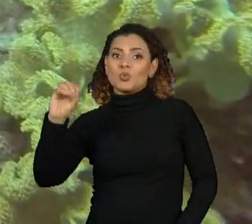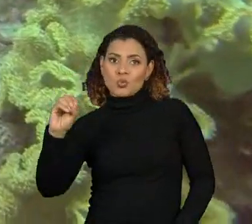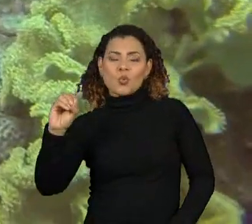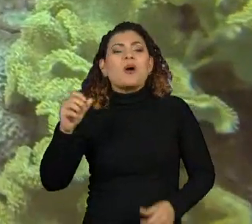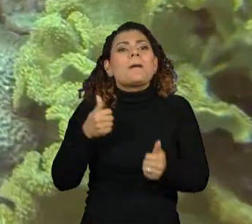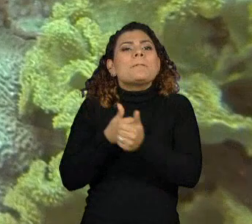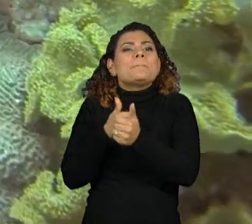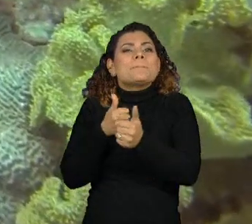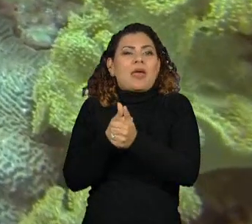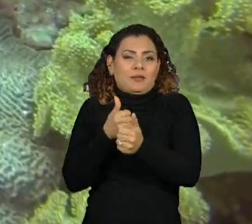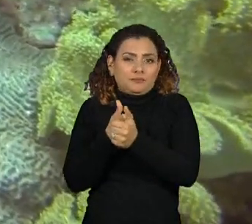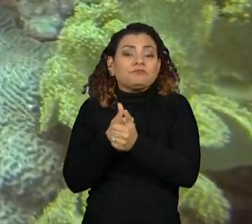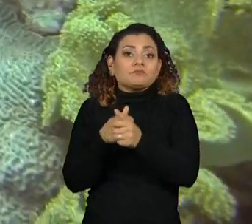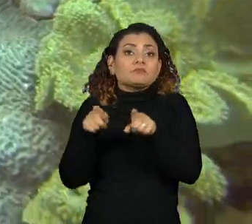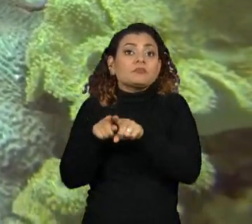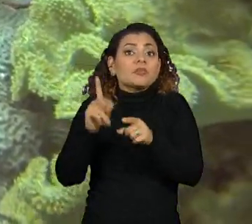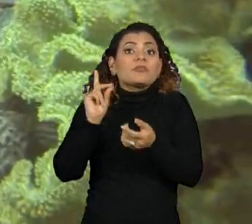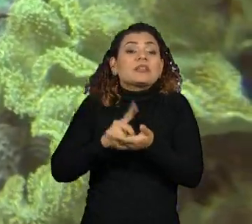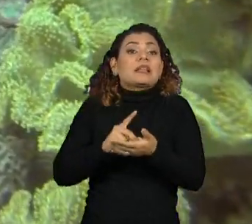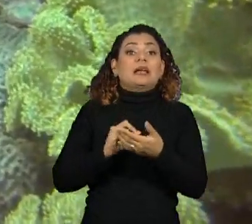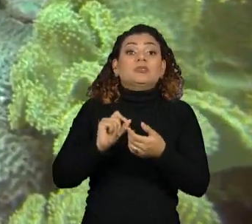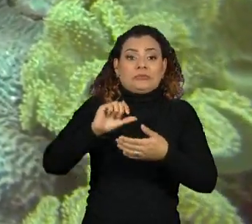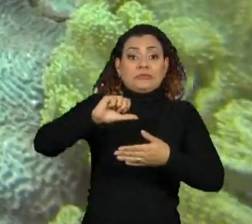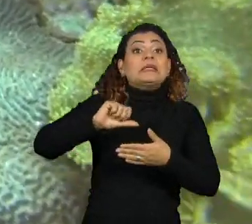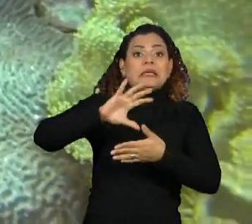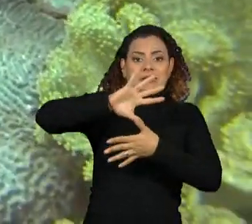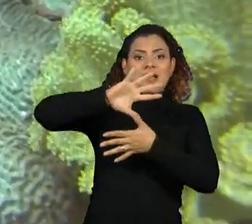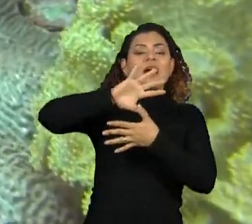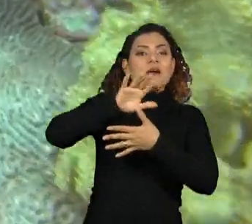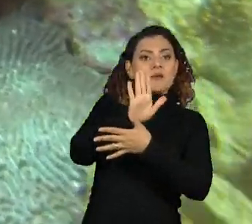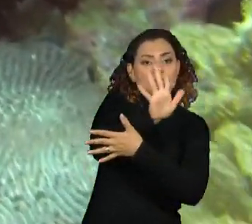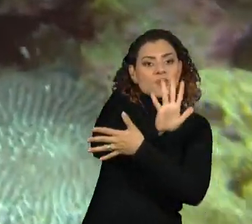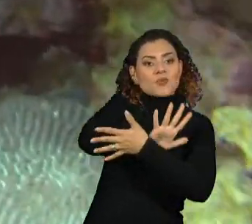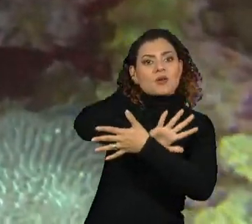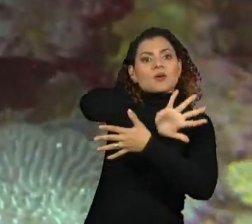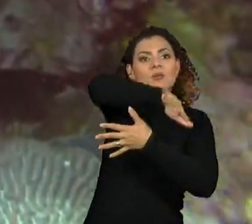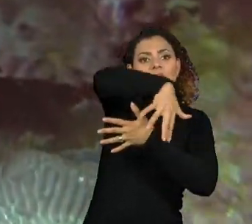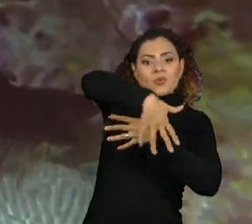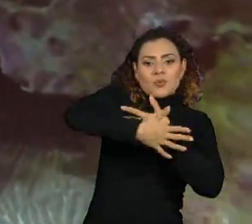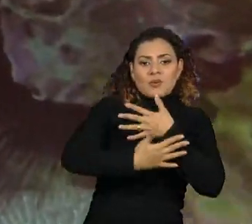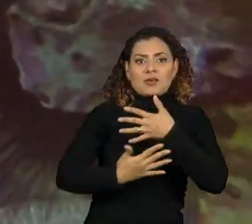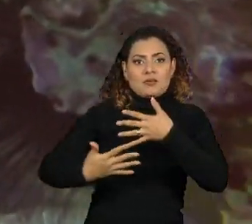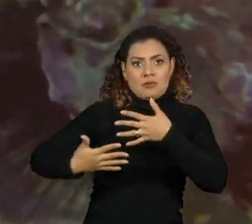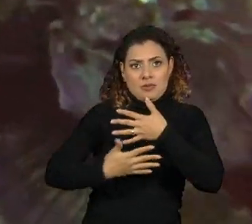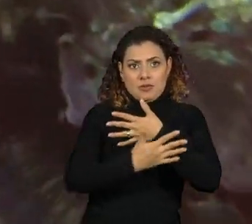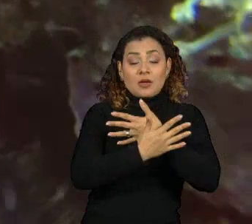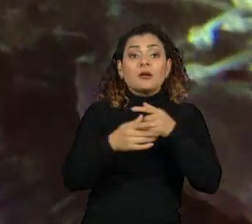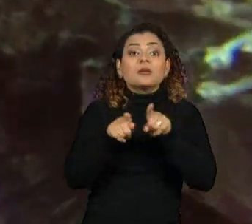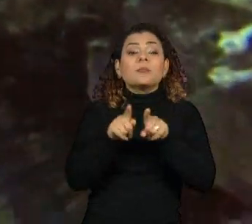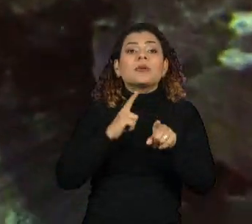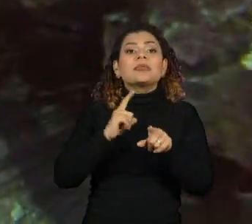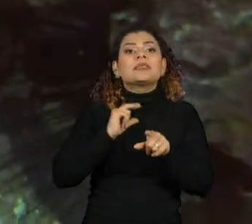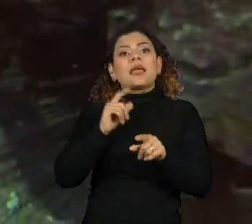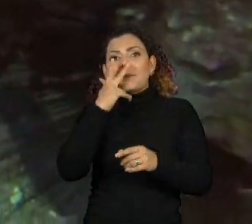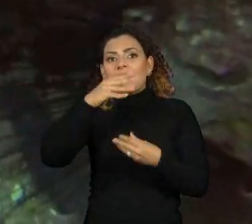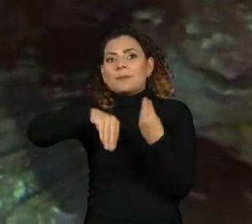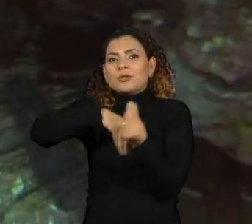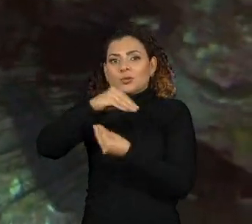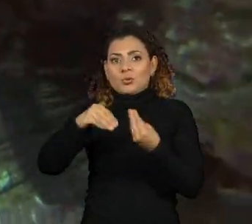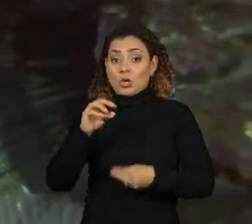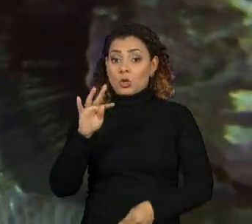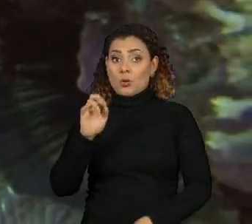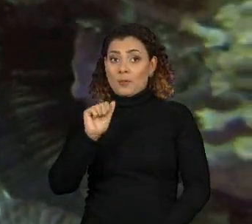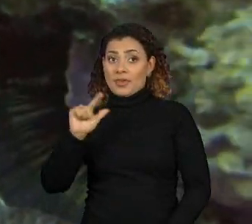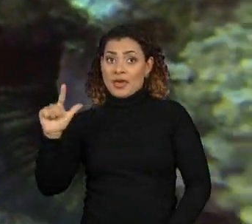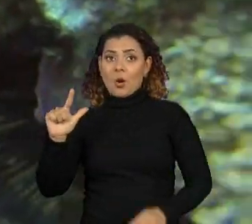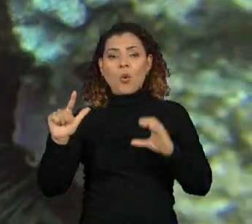águas geladas que cercam a Antártica, e o Pacífico, na porção ocidental tropical. Mas